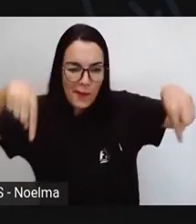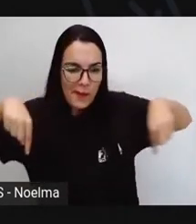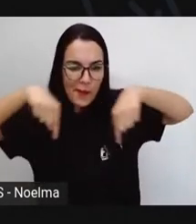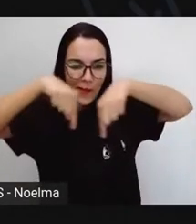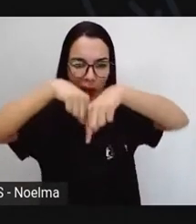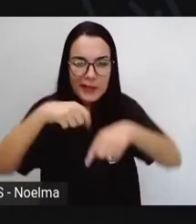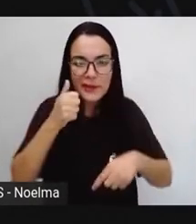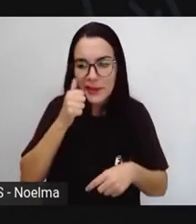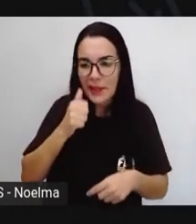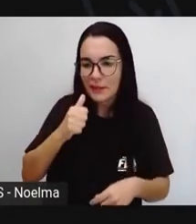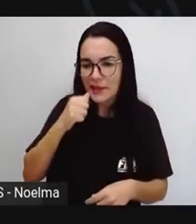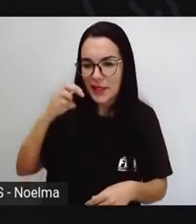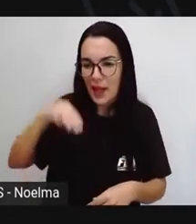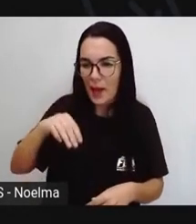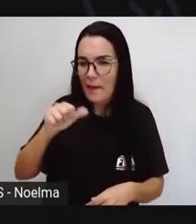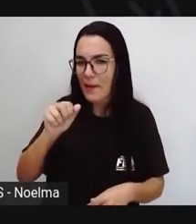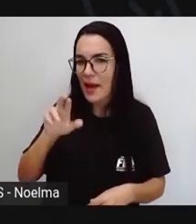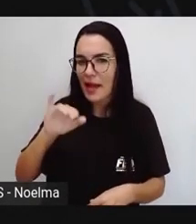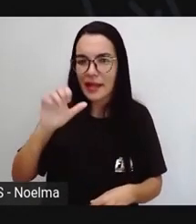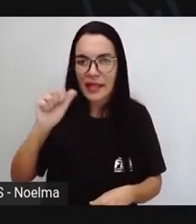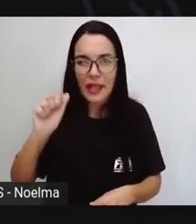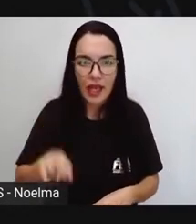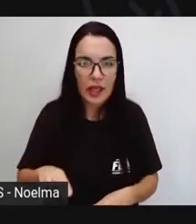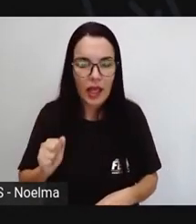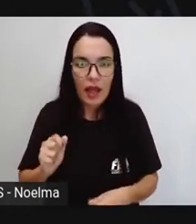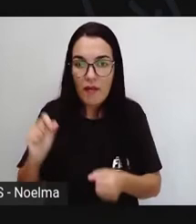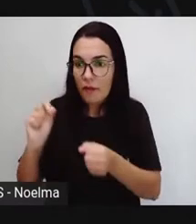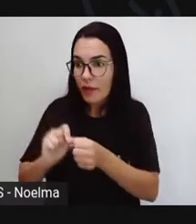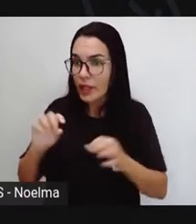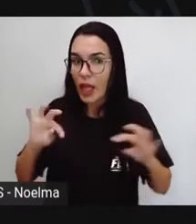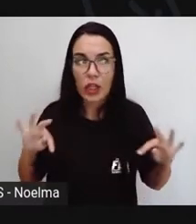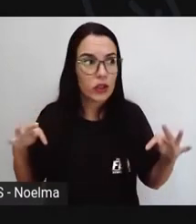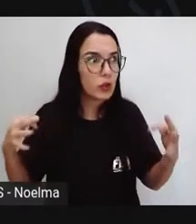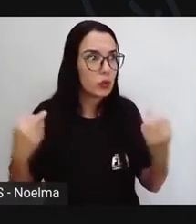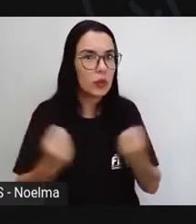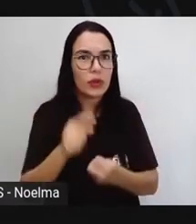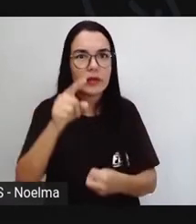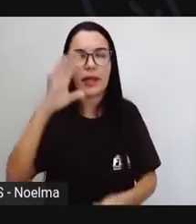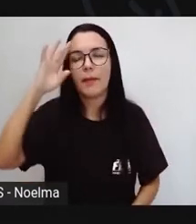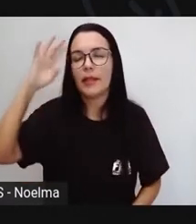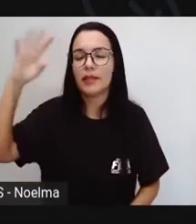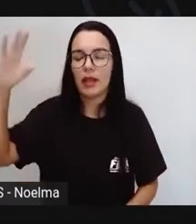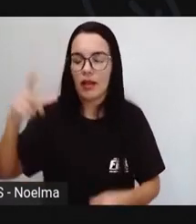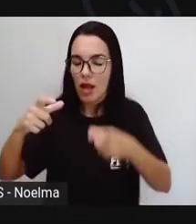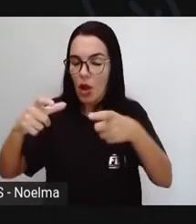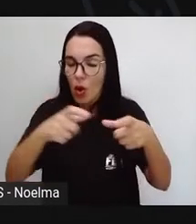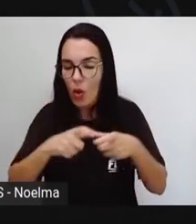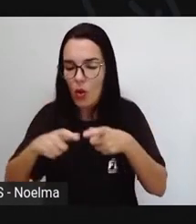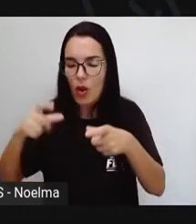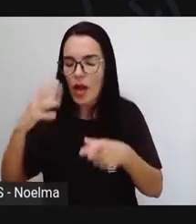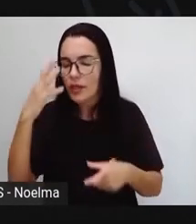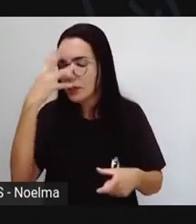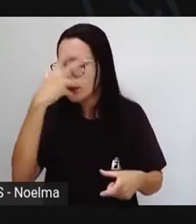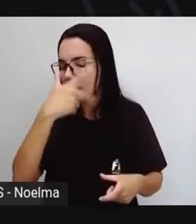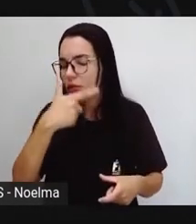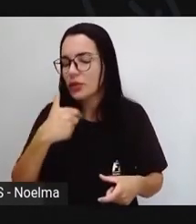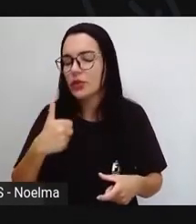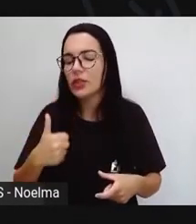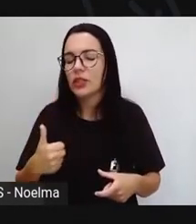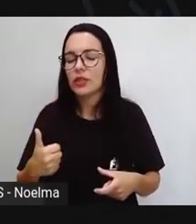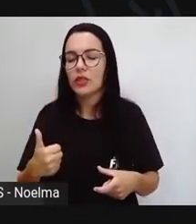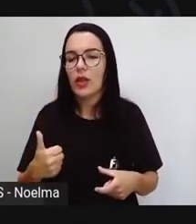todas as coisas que você pode imaginar. Lugares bonitos e divertidos,